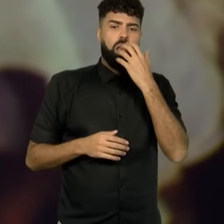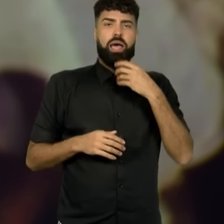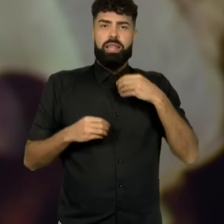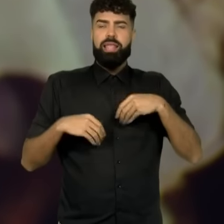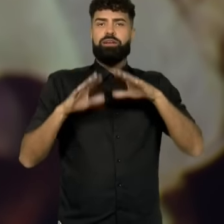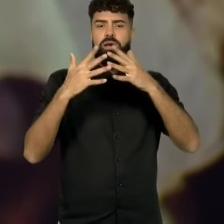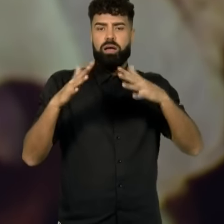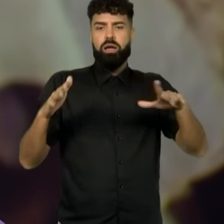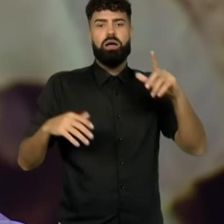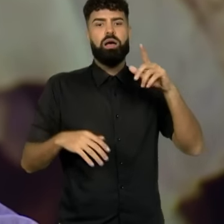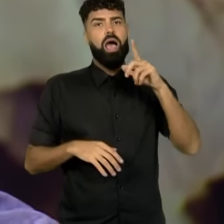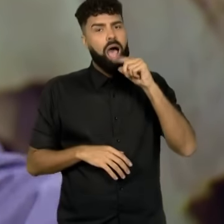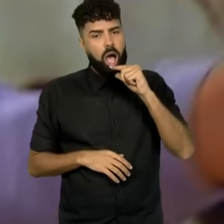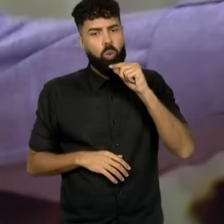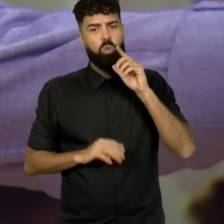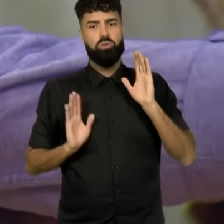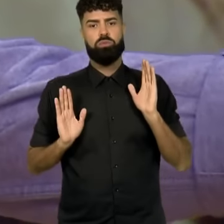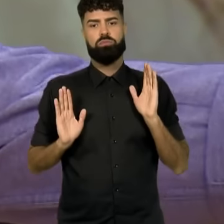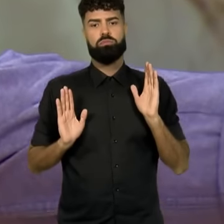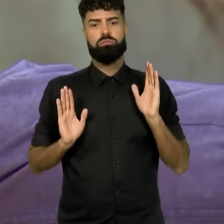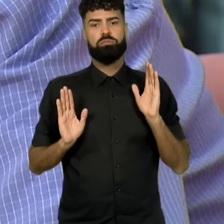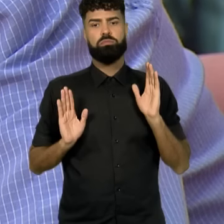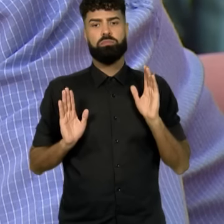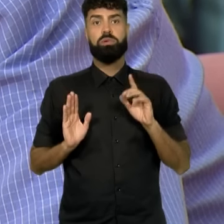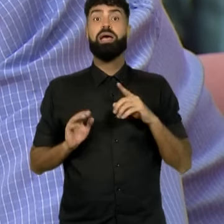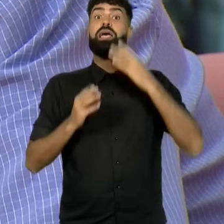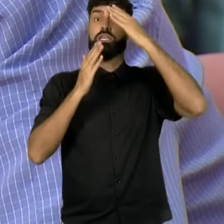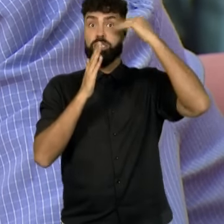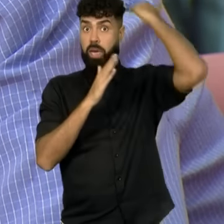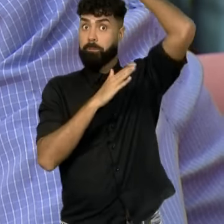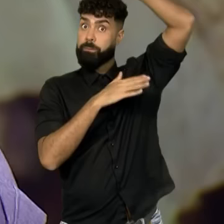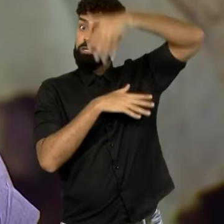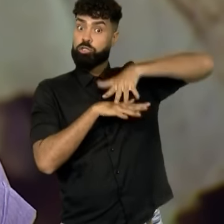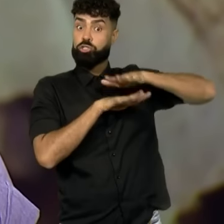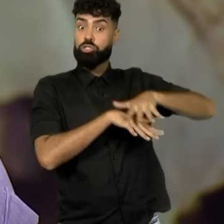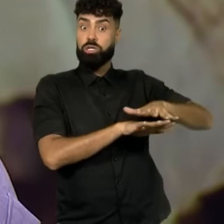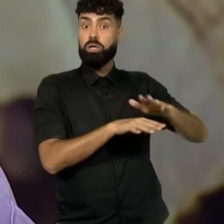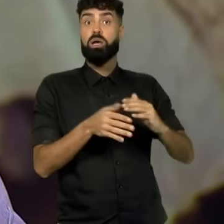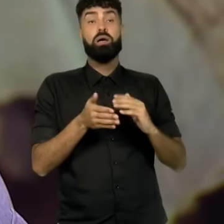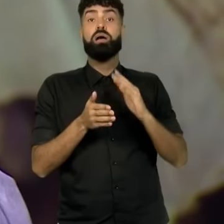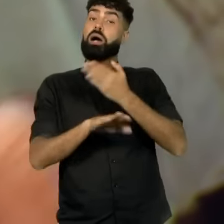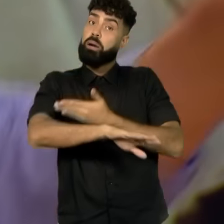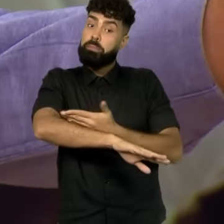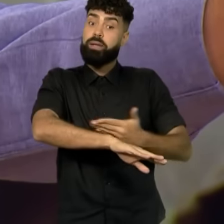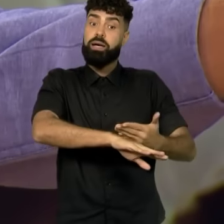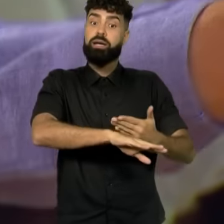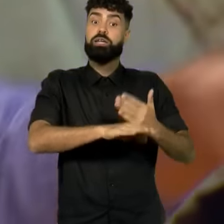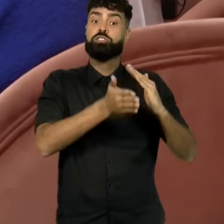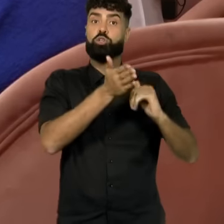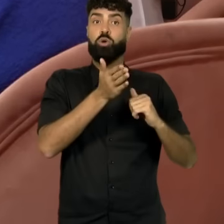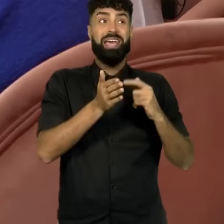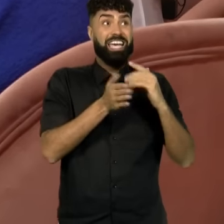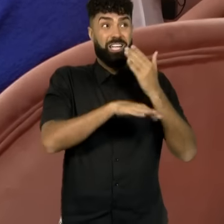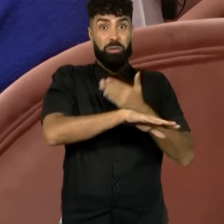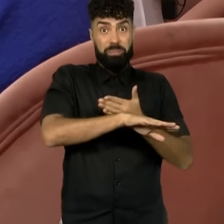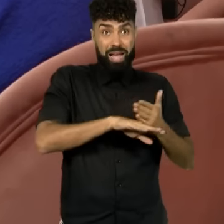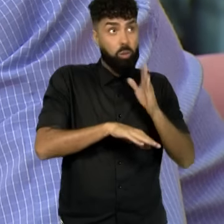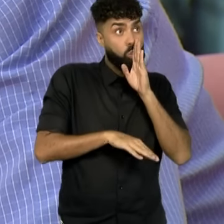das águas. De Iemanjá. O branco é tá aquele buraco da Deusão.